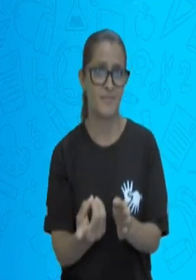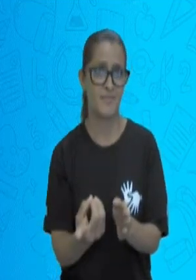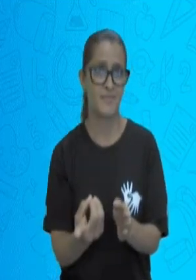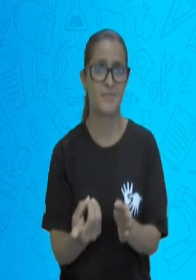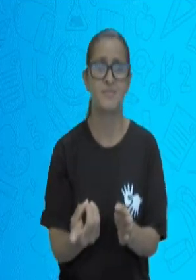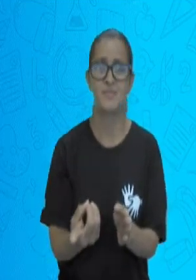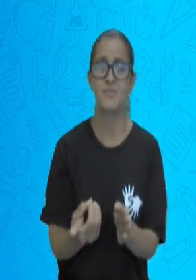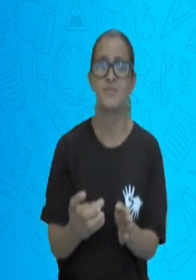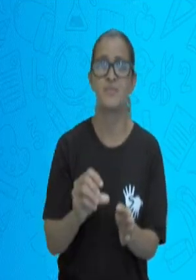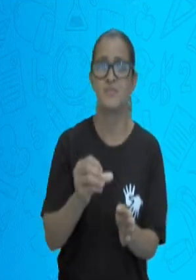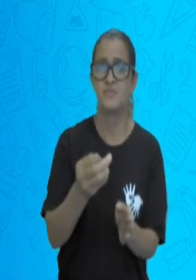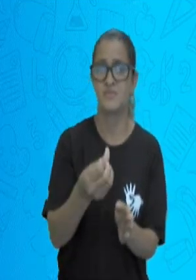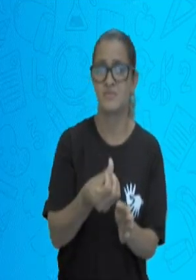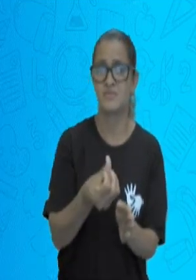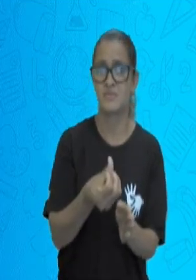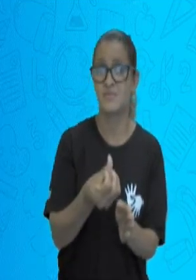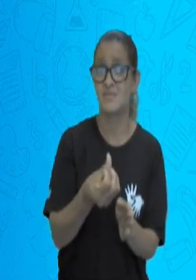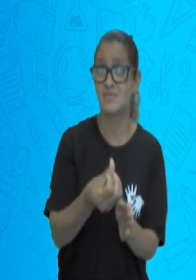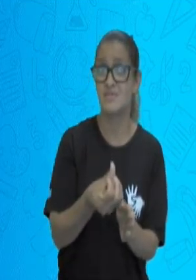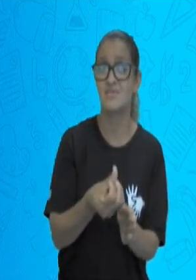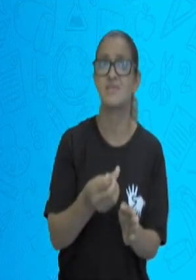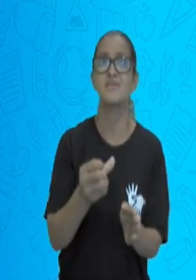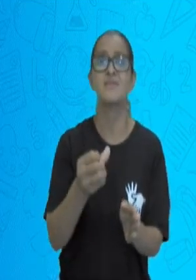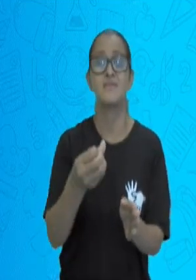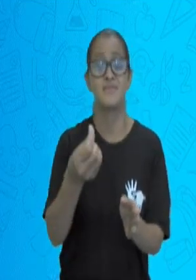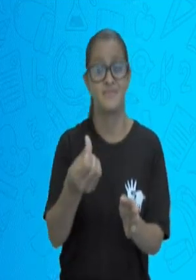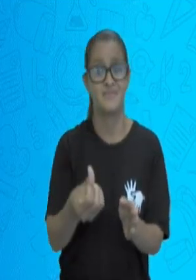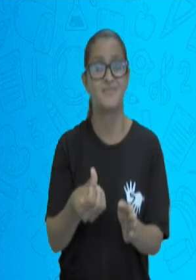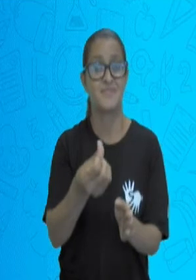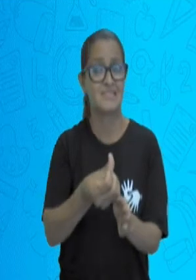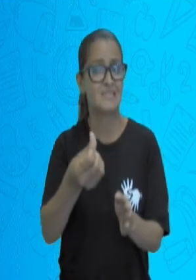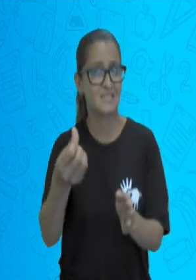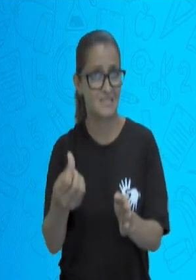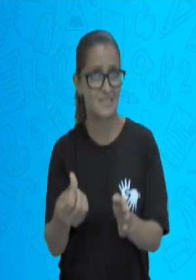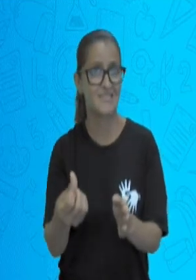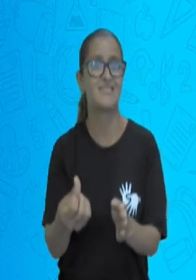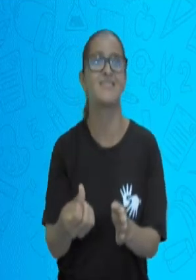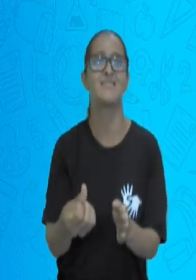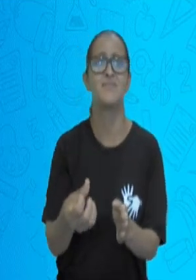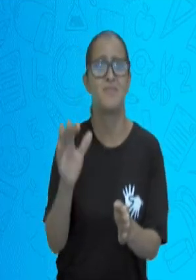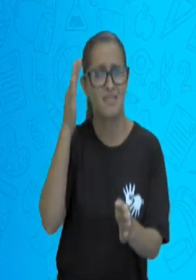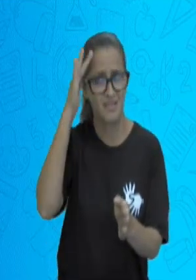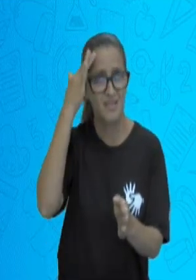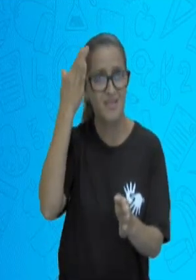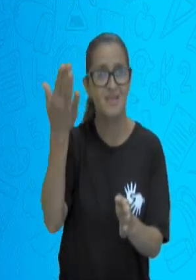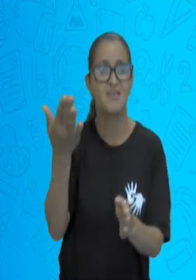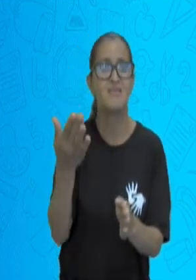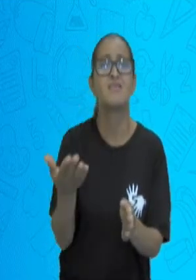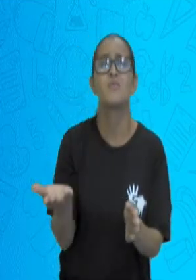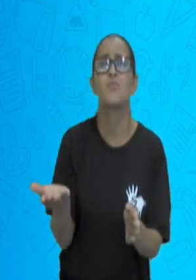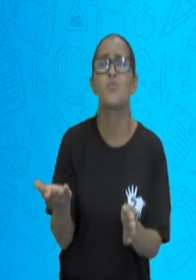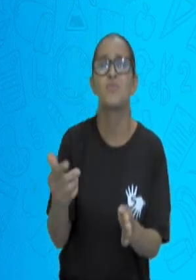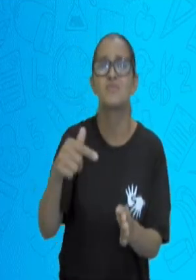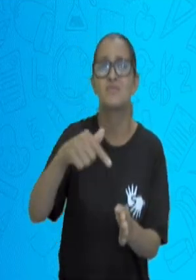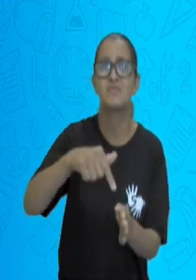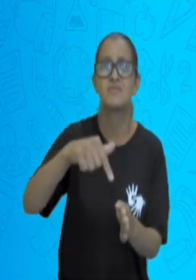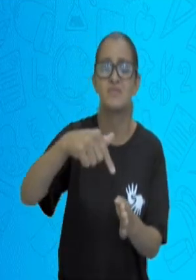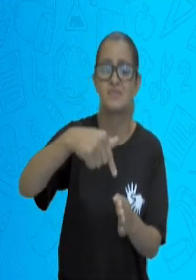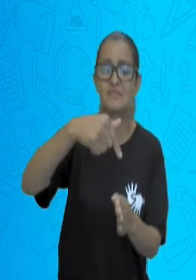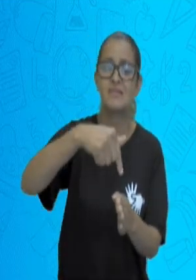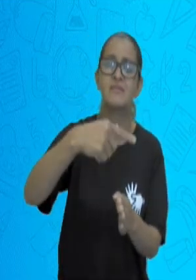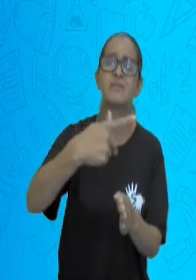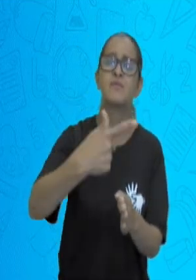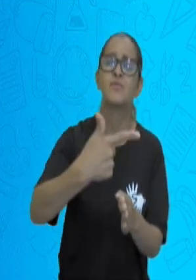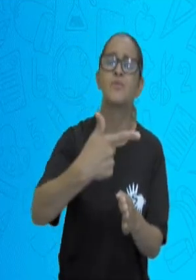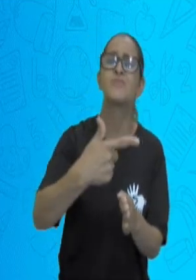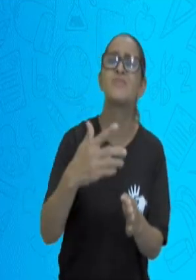que vem depois é o 66. E o antecessor de 72? Qual que